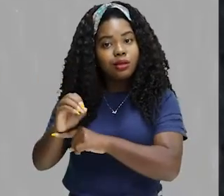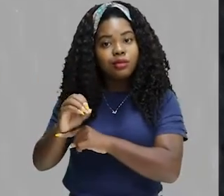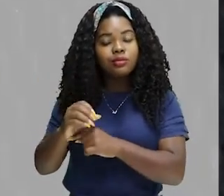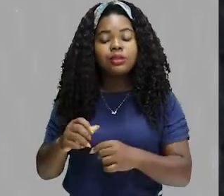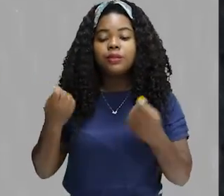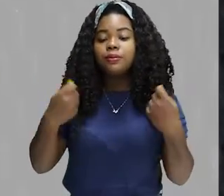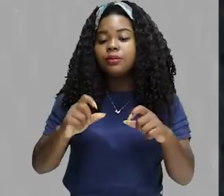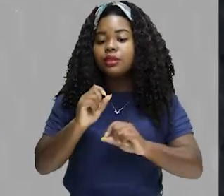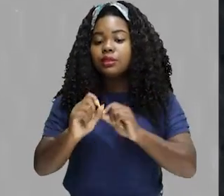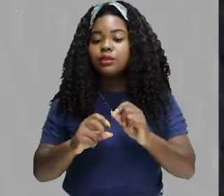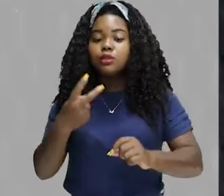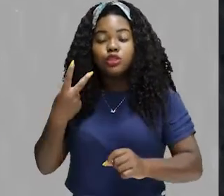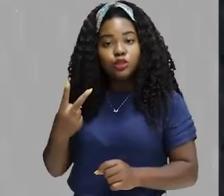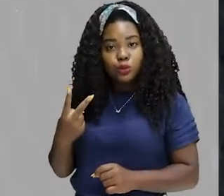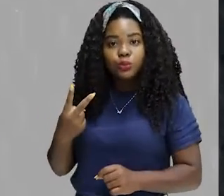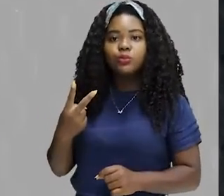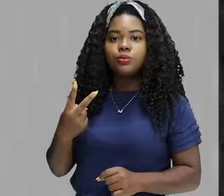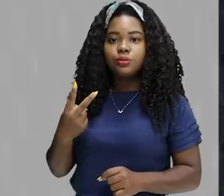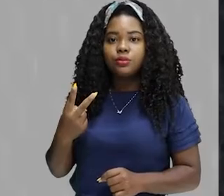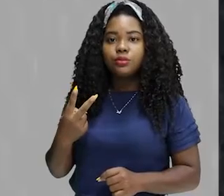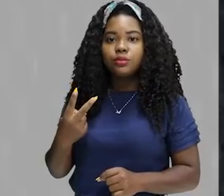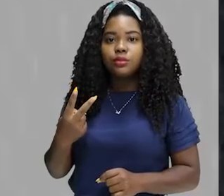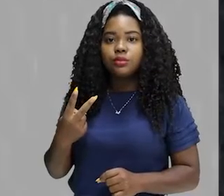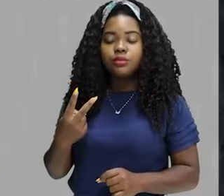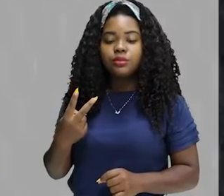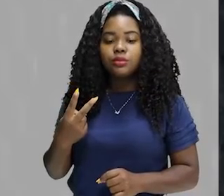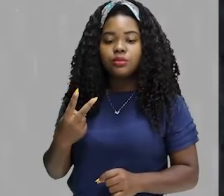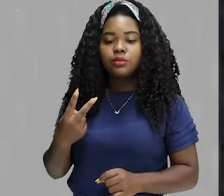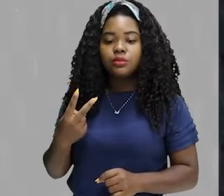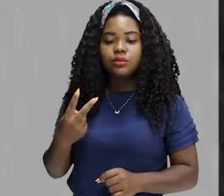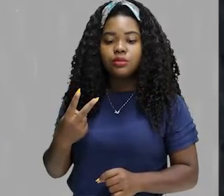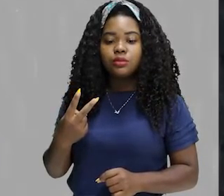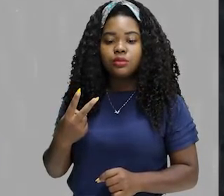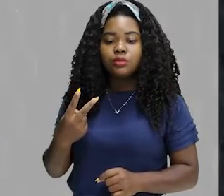eu preciso de 2 átomos de